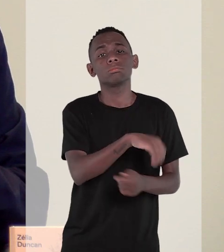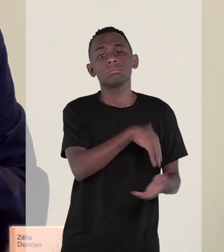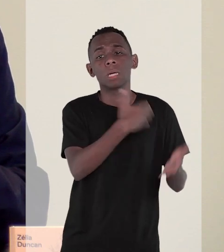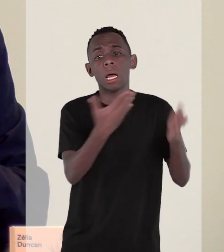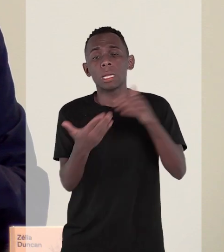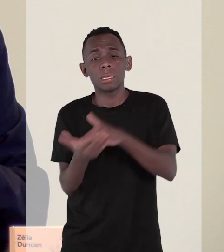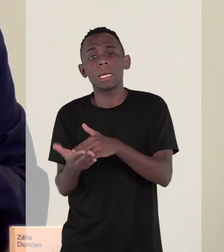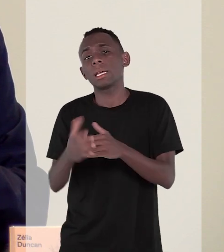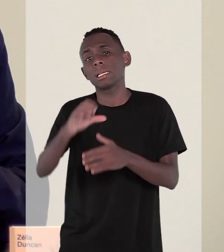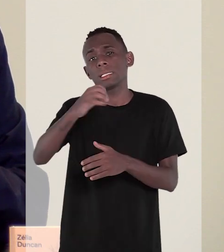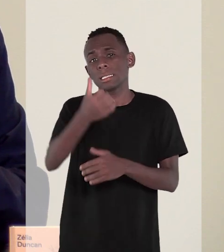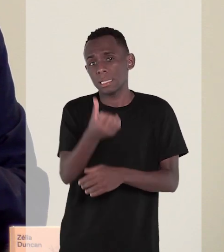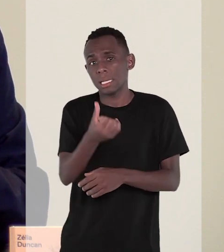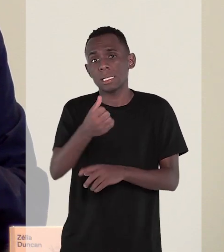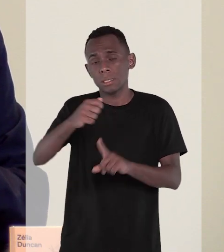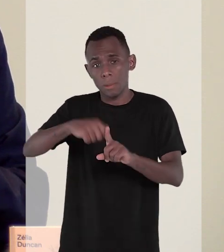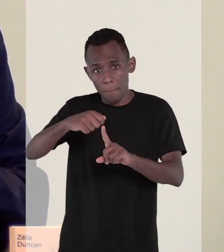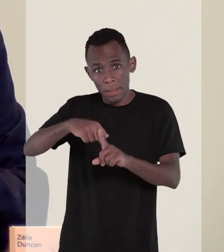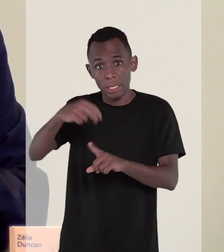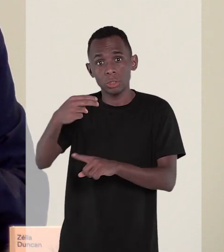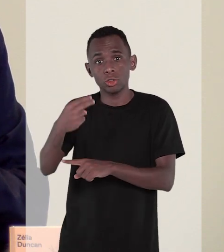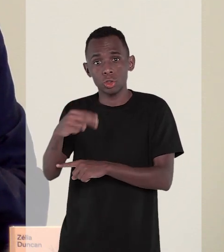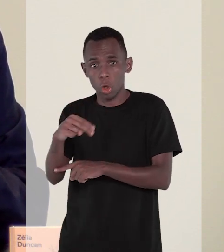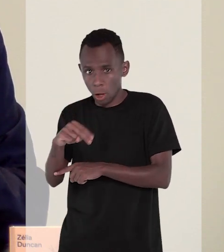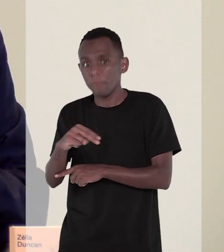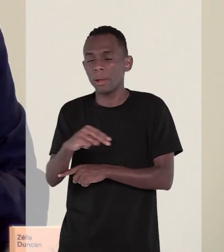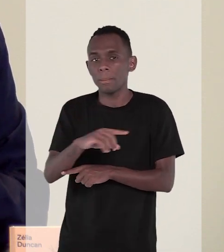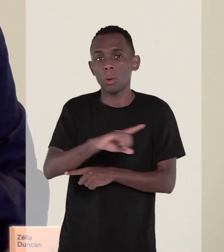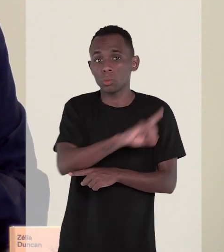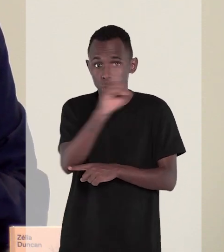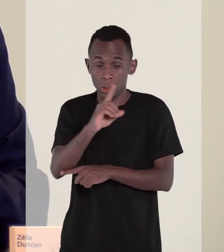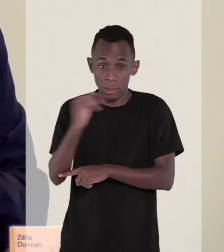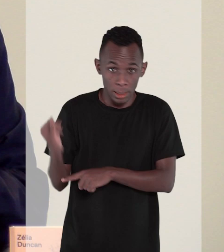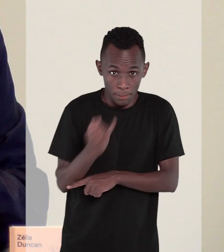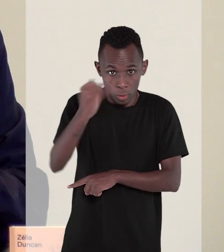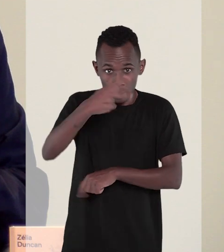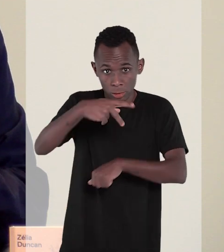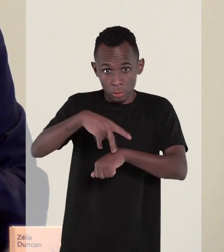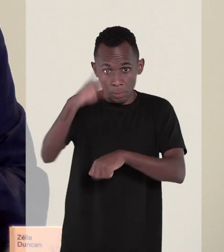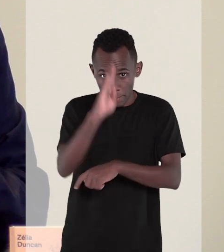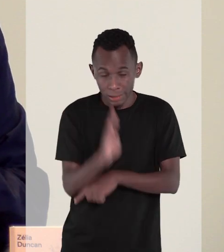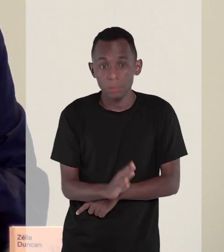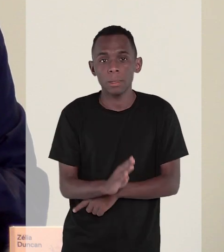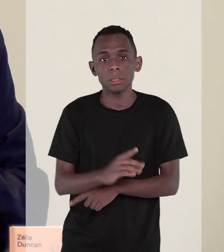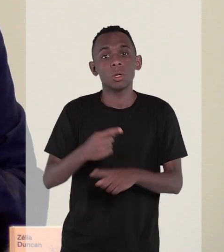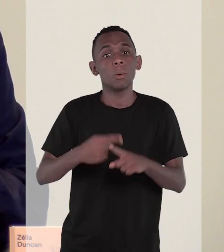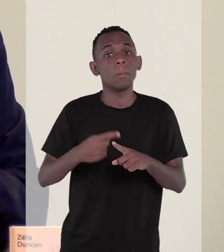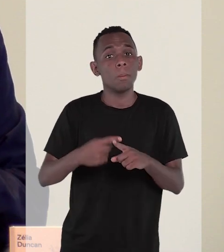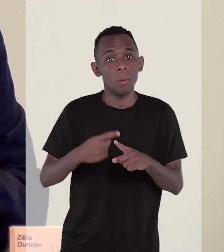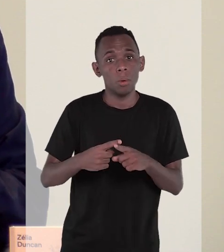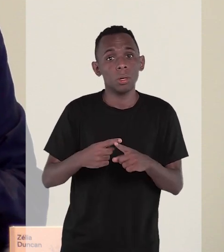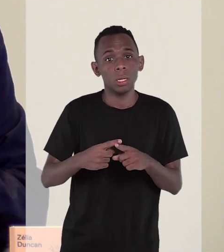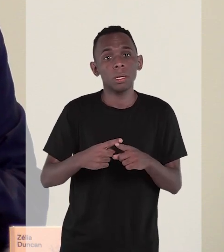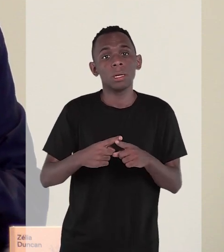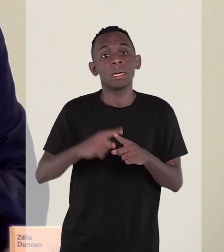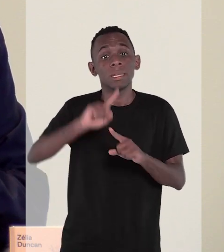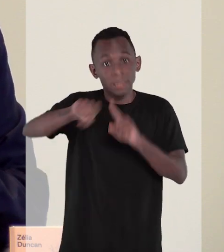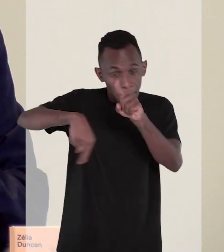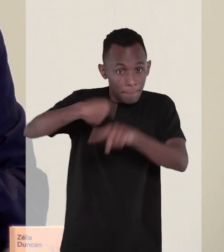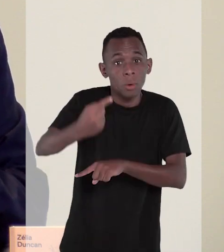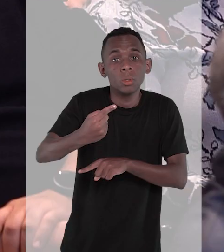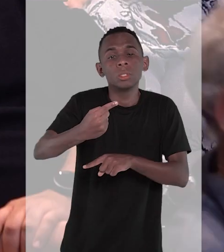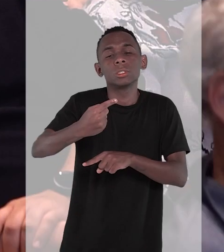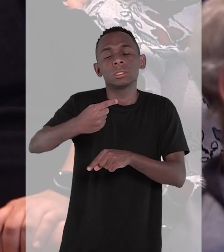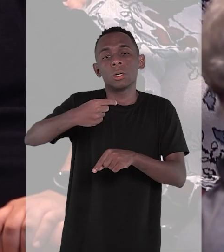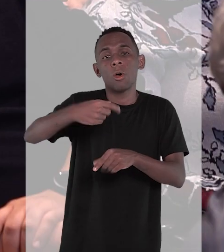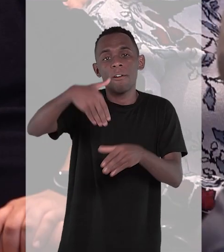outubro e 6 de novembro, uma data muito importante para esse país, porque é o primeiro dia útil após o